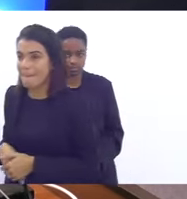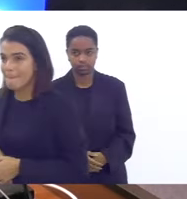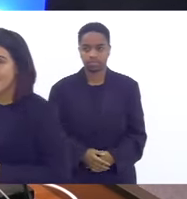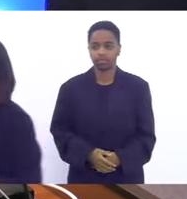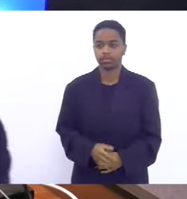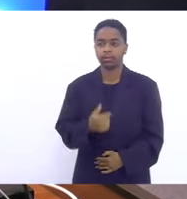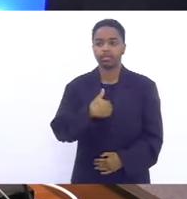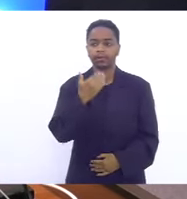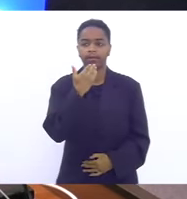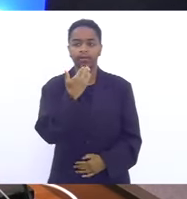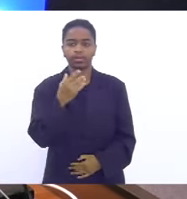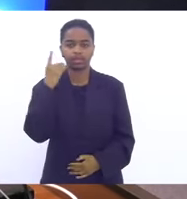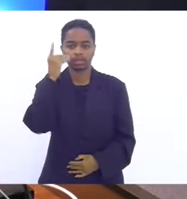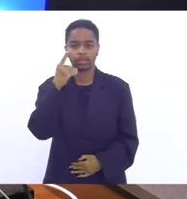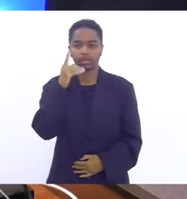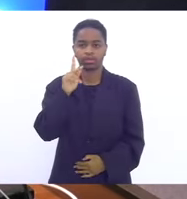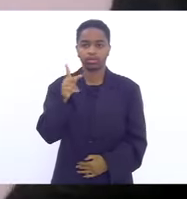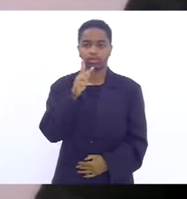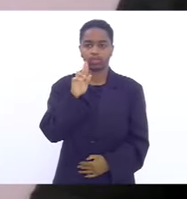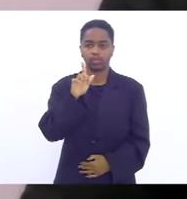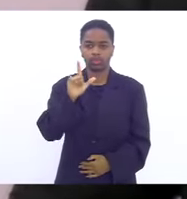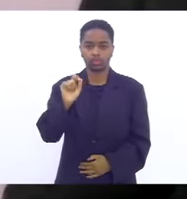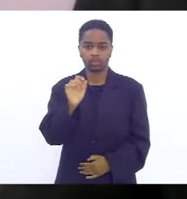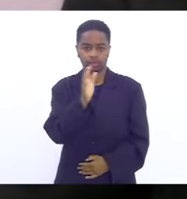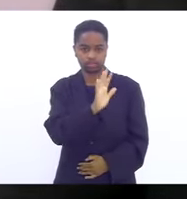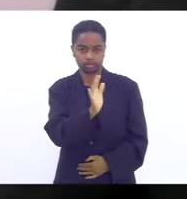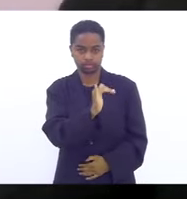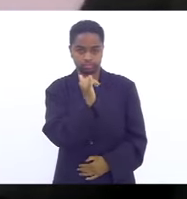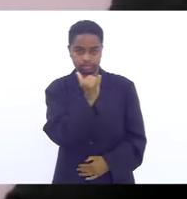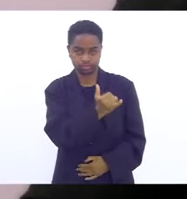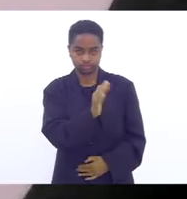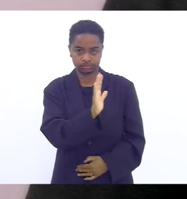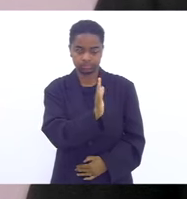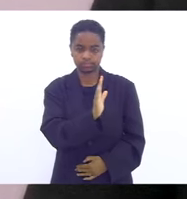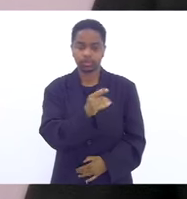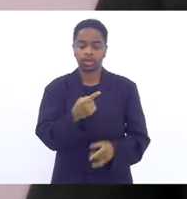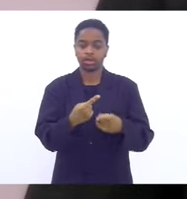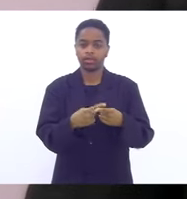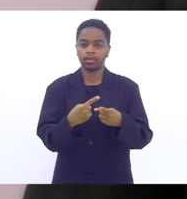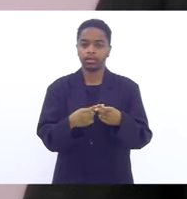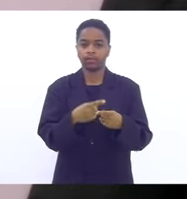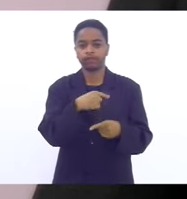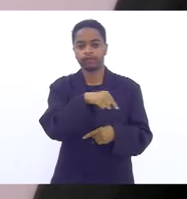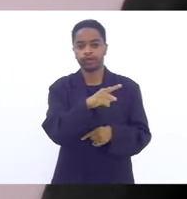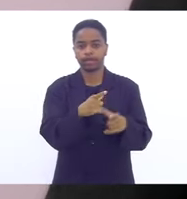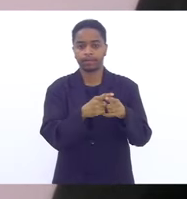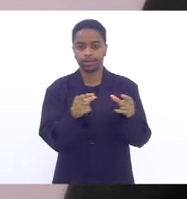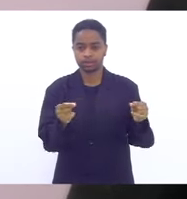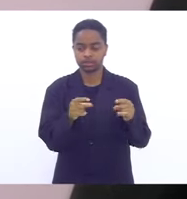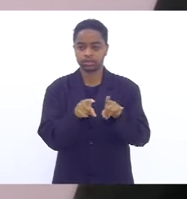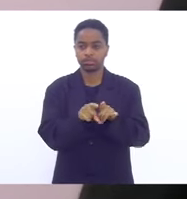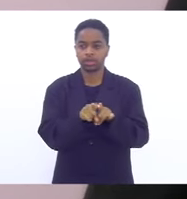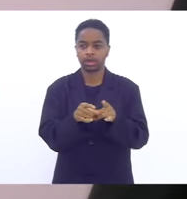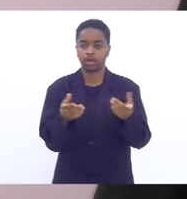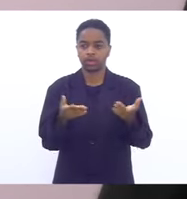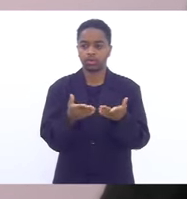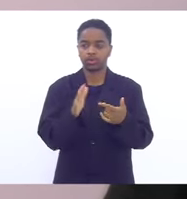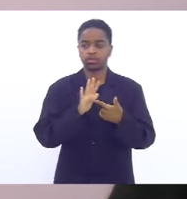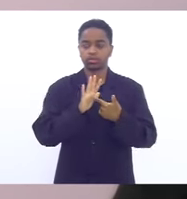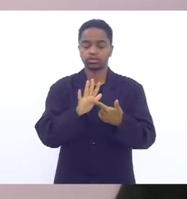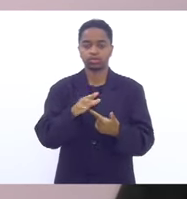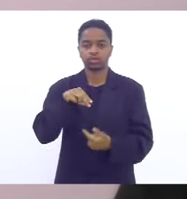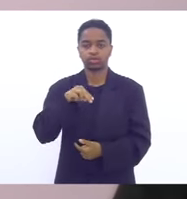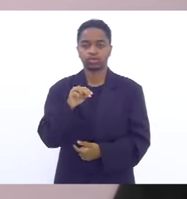o deputado Guleal, que está indo para Brasília. O deputado Guleal acabou de passar a CPI aqui, uma nota